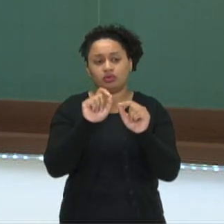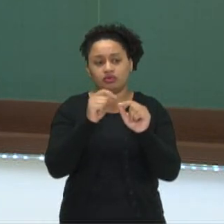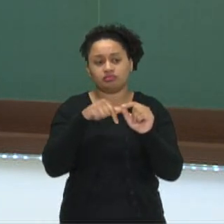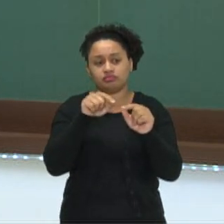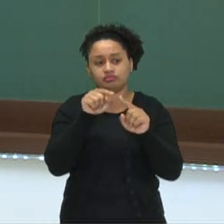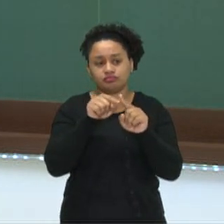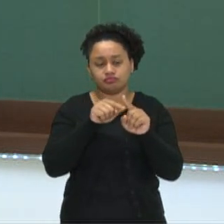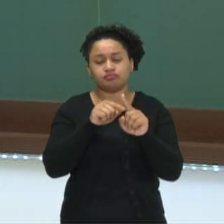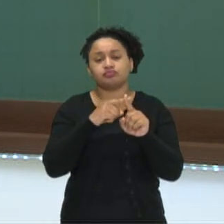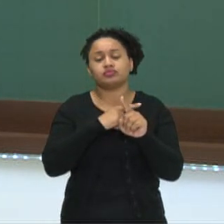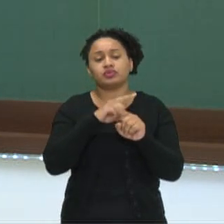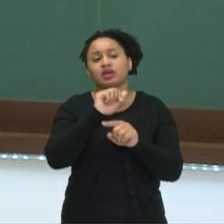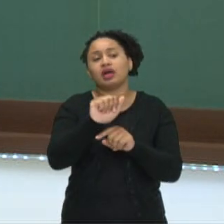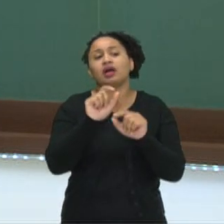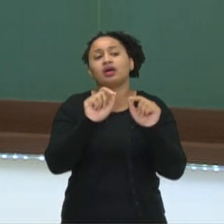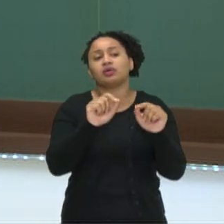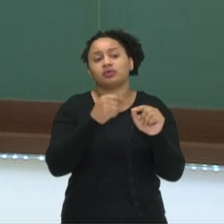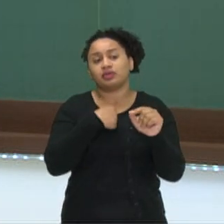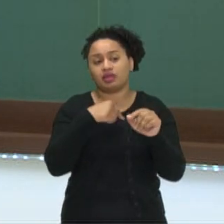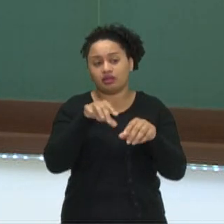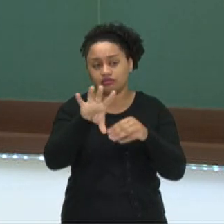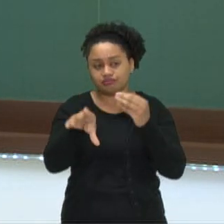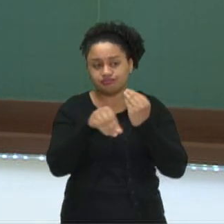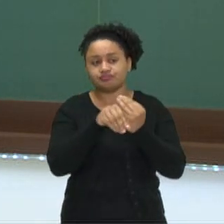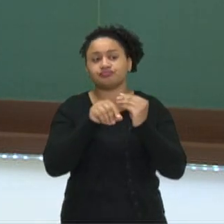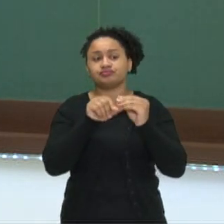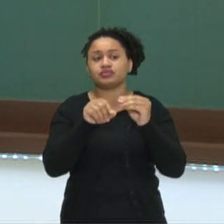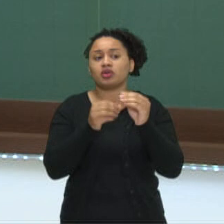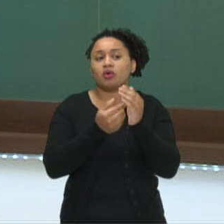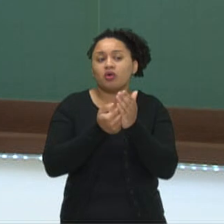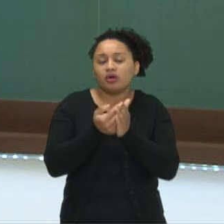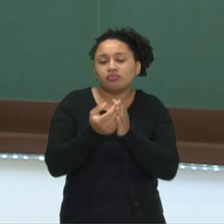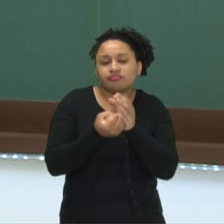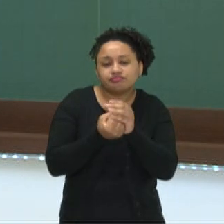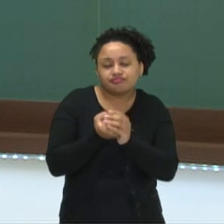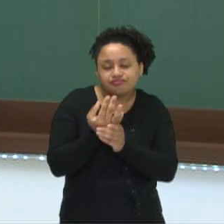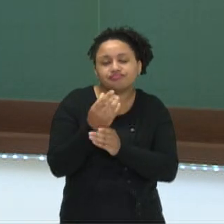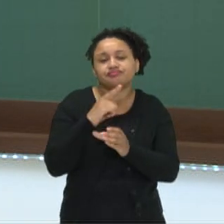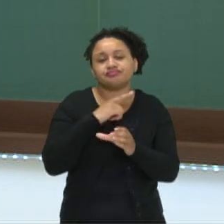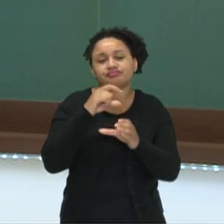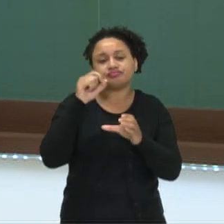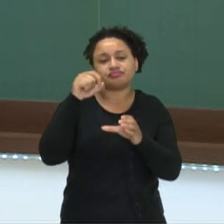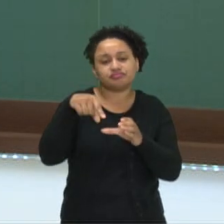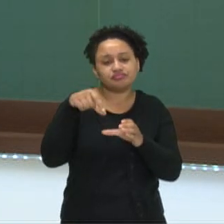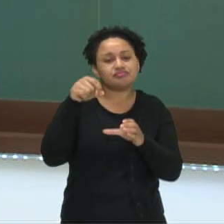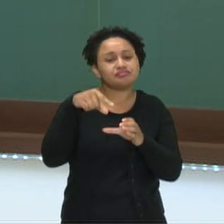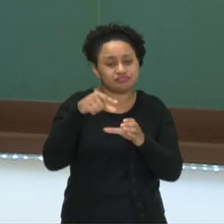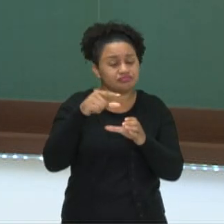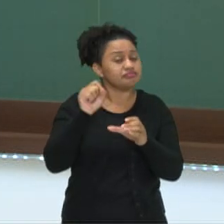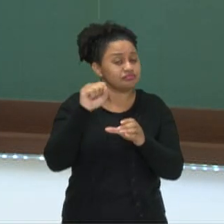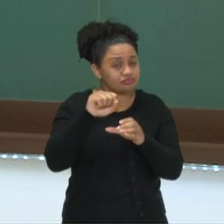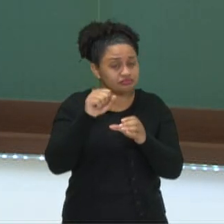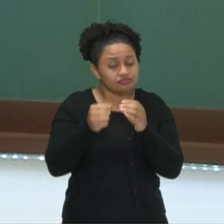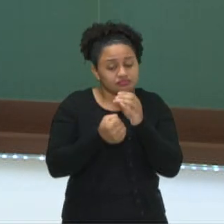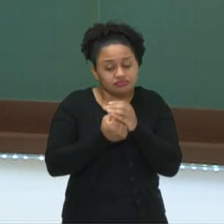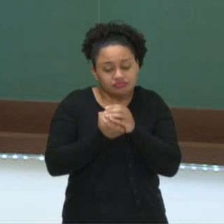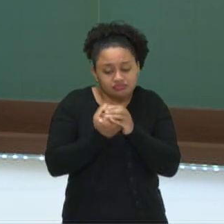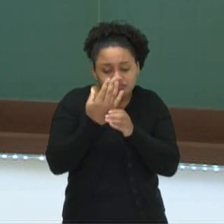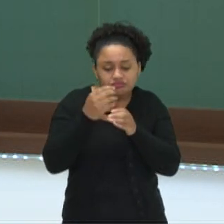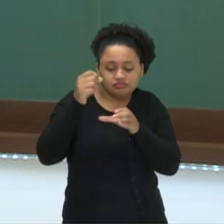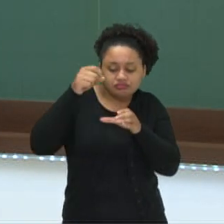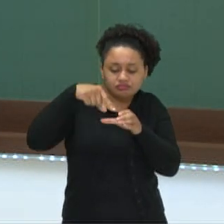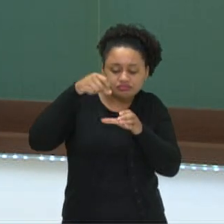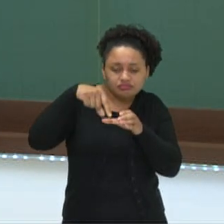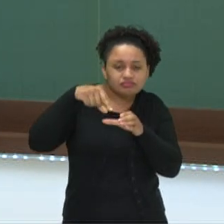estrutura aqui, qual que é a aquisição? A formação de semente que vai se dar aqui nessa estrutura. A aquisição